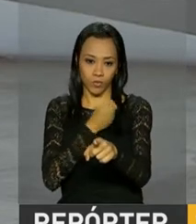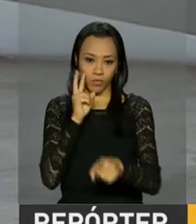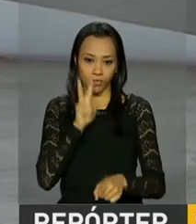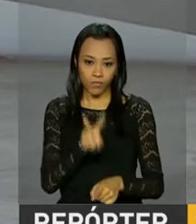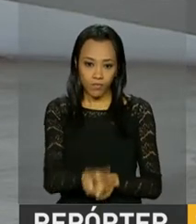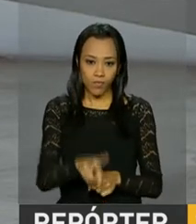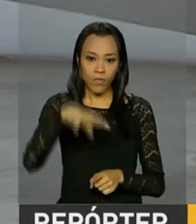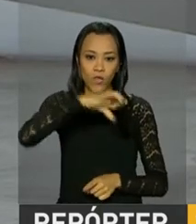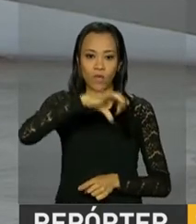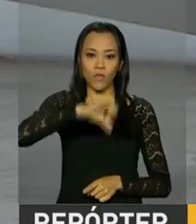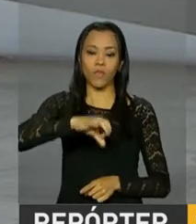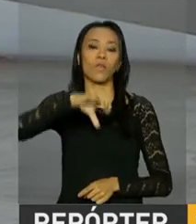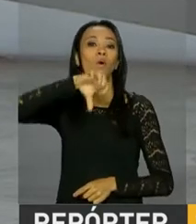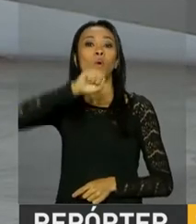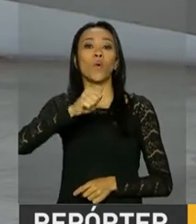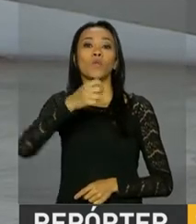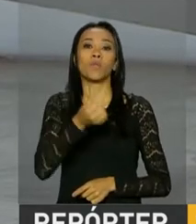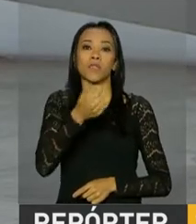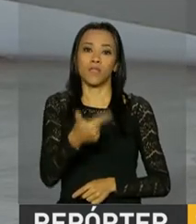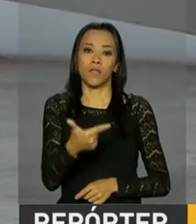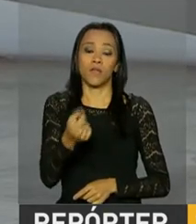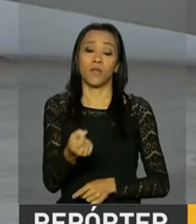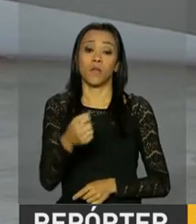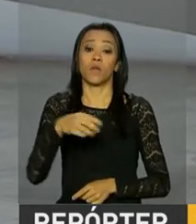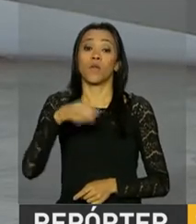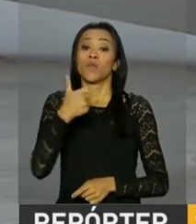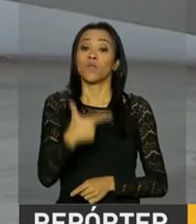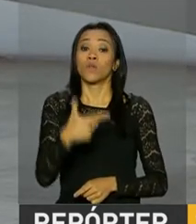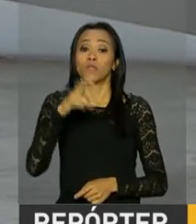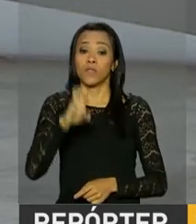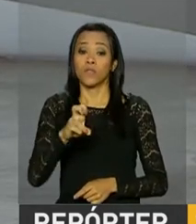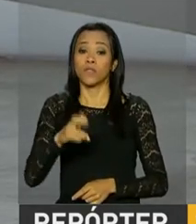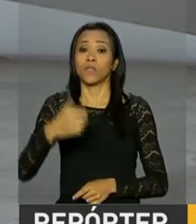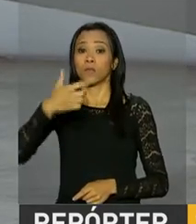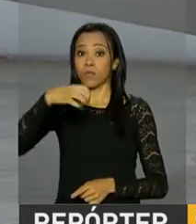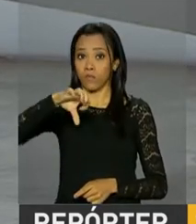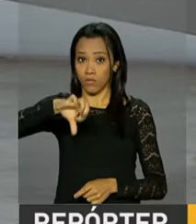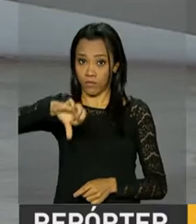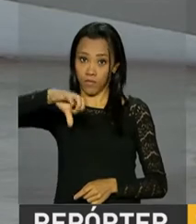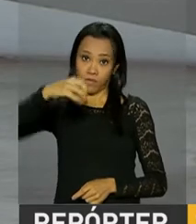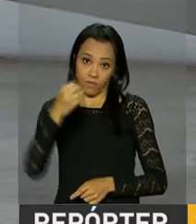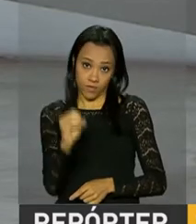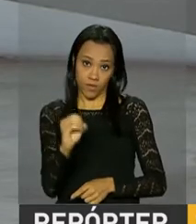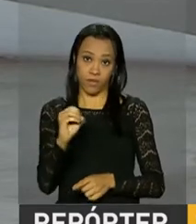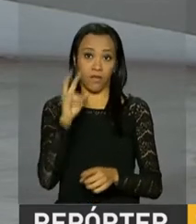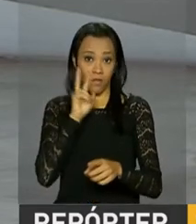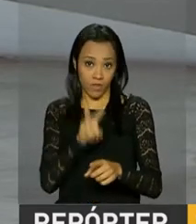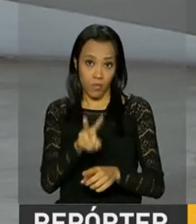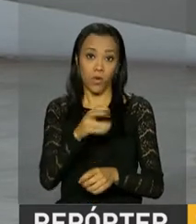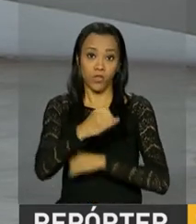998 60 259 09 9860